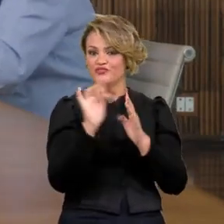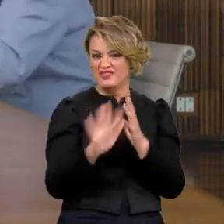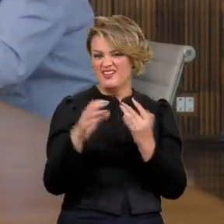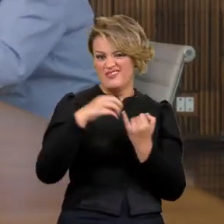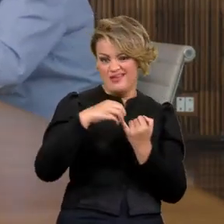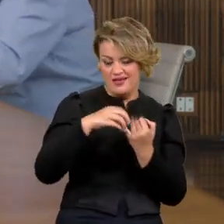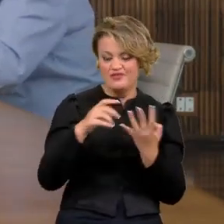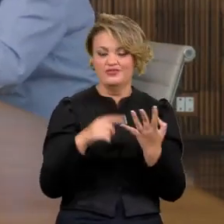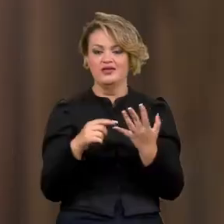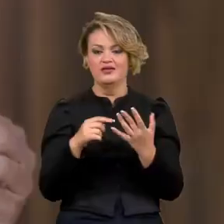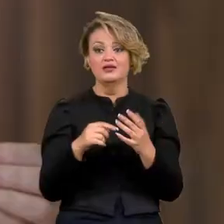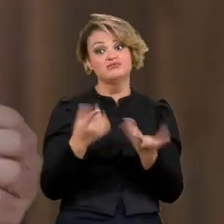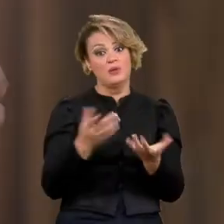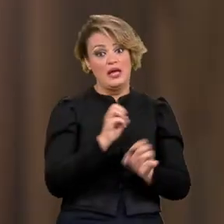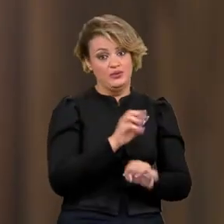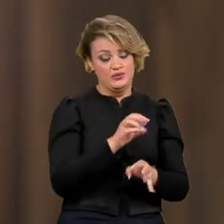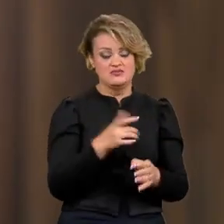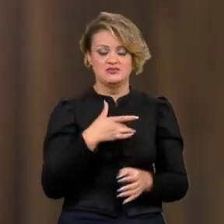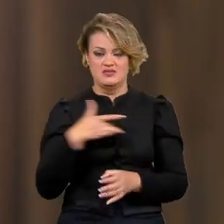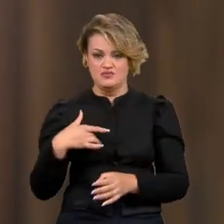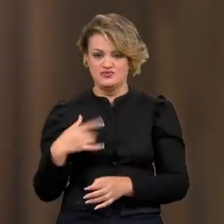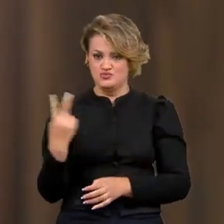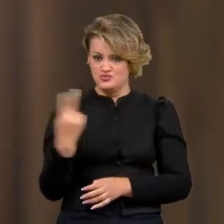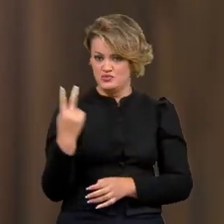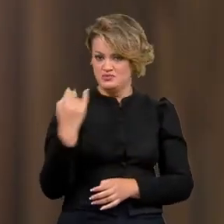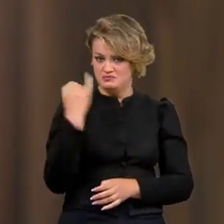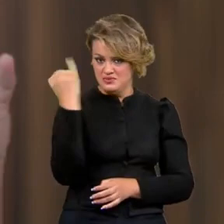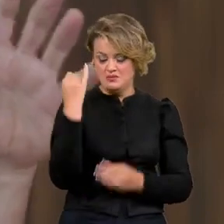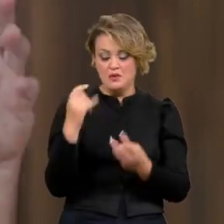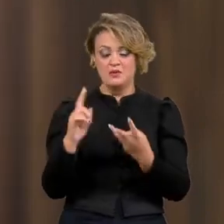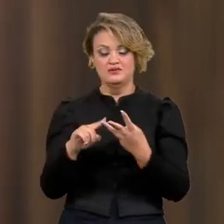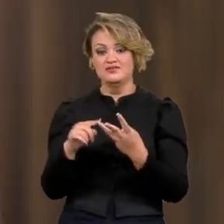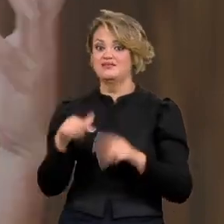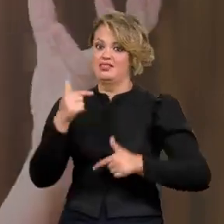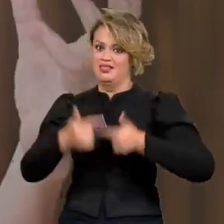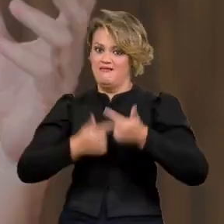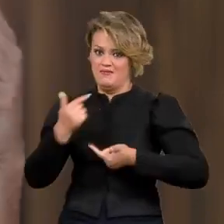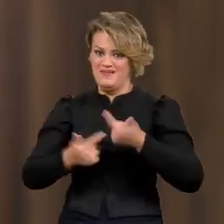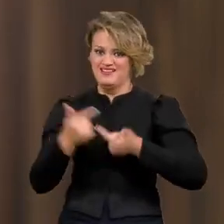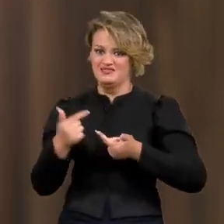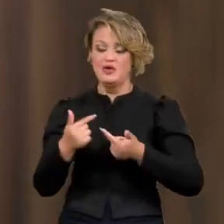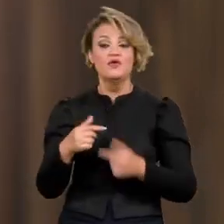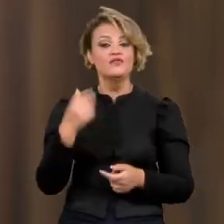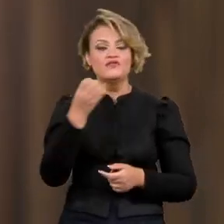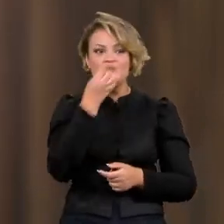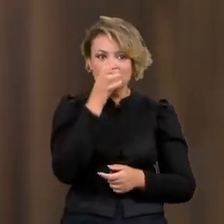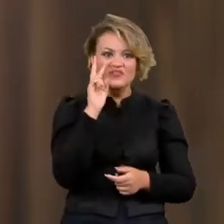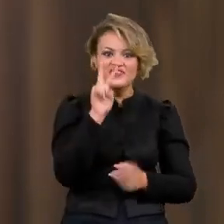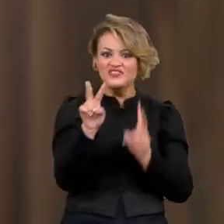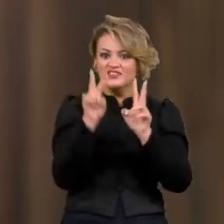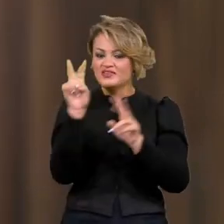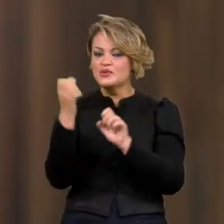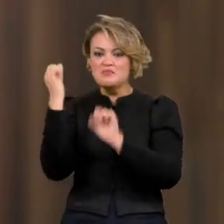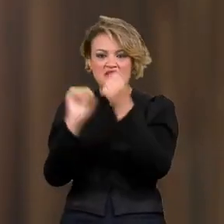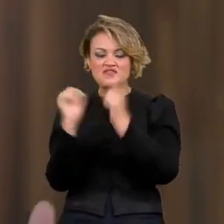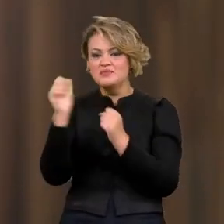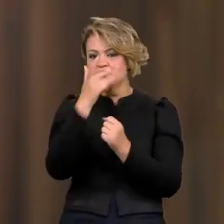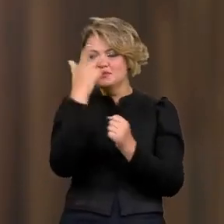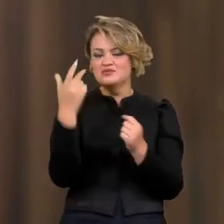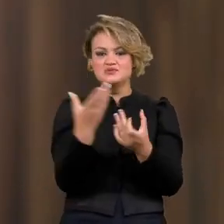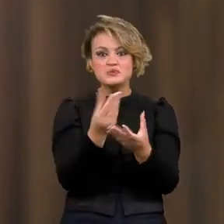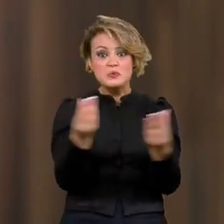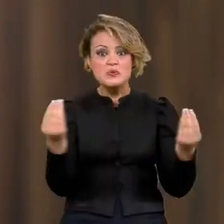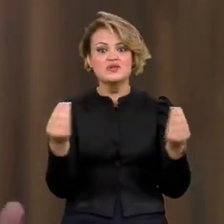né e emprego né Essa questão eu acho que foi muito emocionante ver numa fábrica a quantidade de pessoas ali carteira assinada uniforme